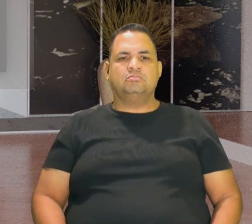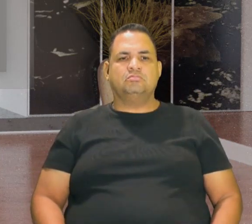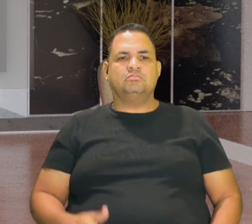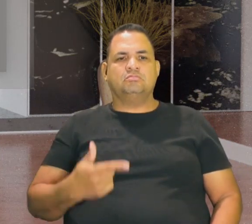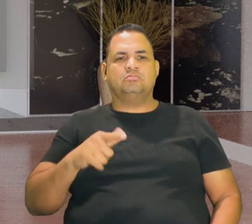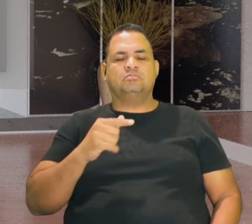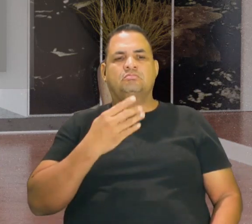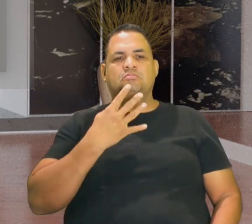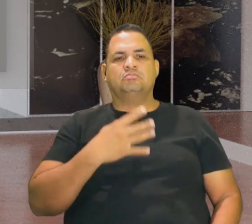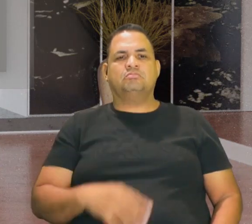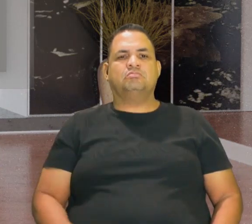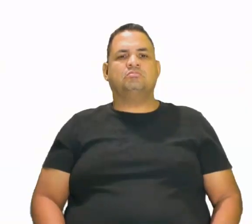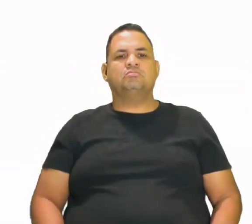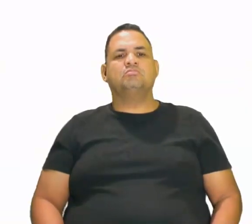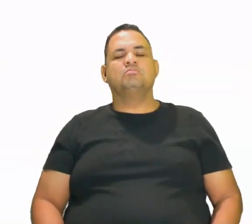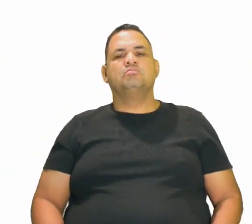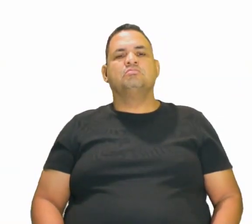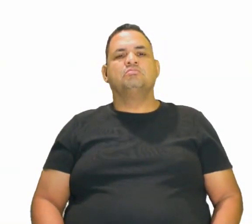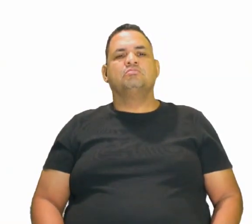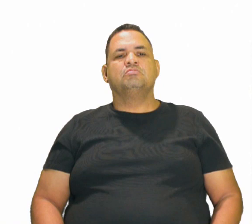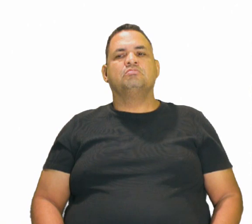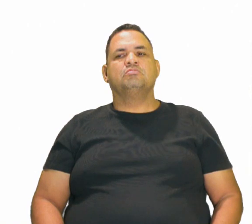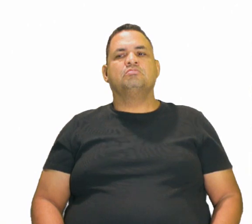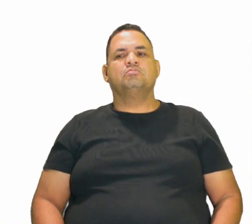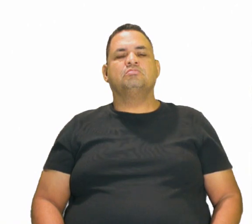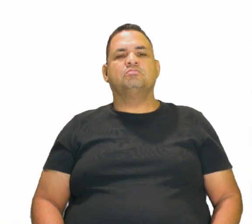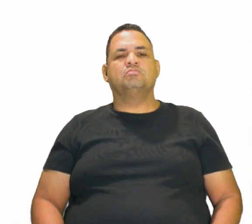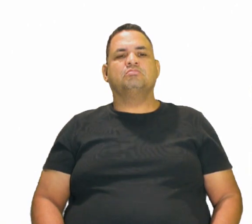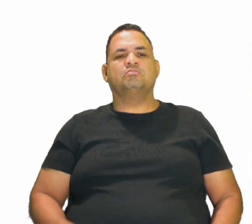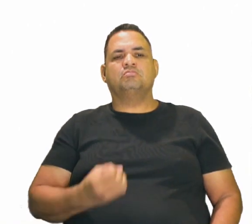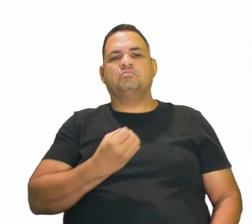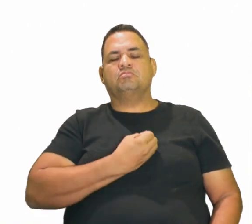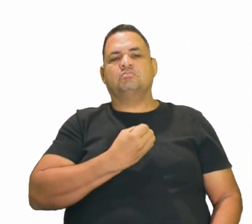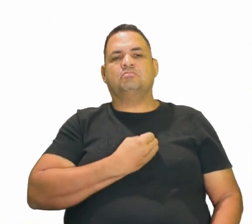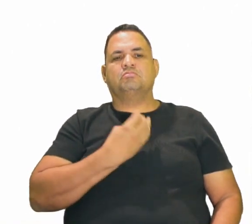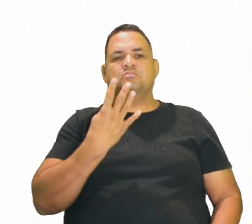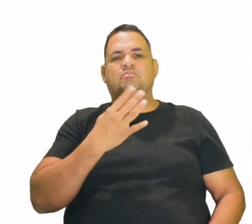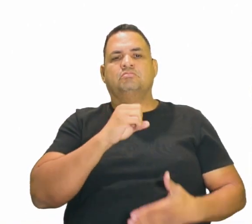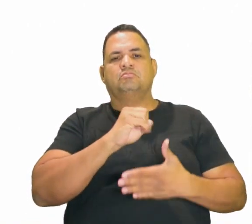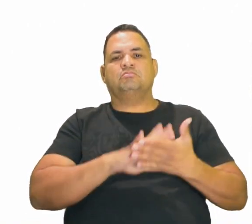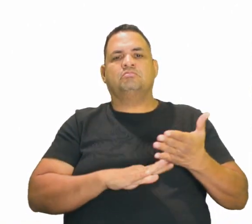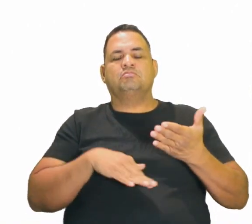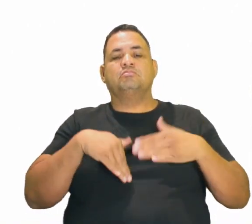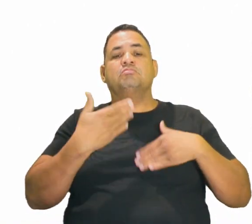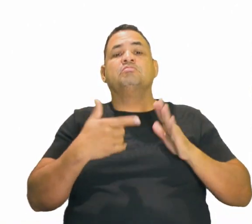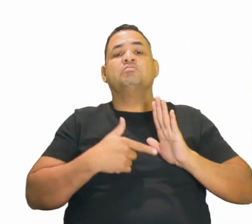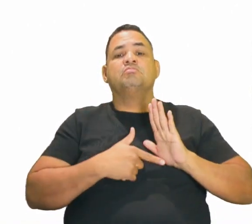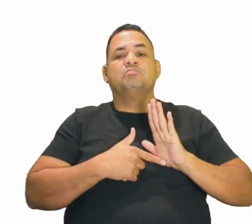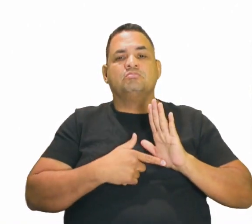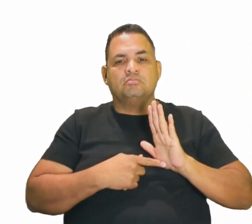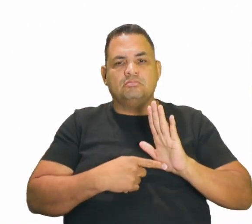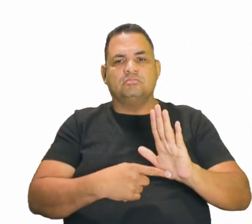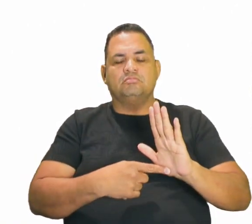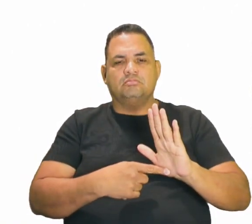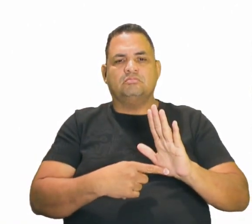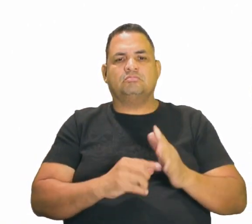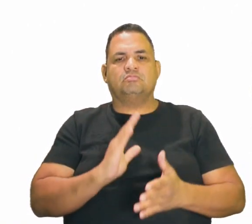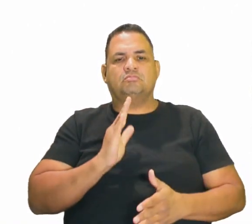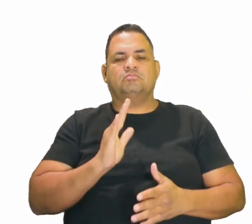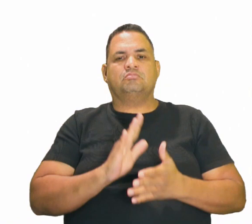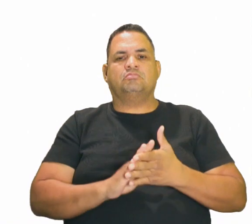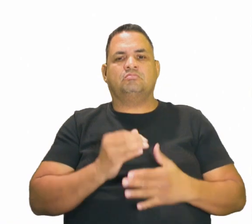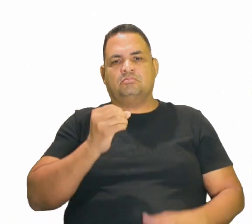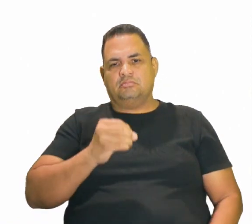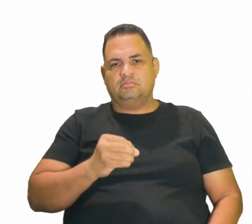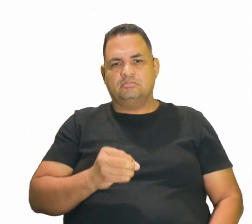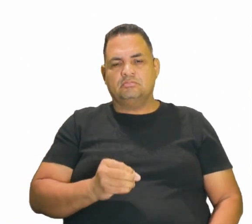próxima questão vamos ver o que eu trouxe mais para vocês questão quatro contribuição uma questão que você já